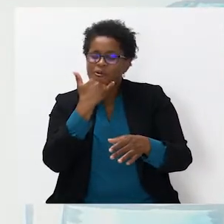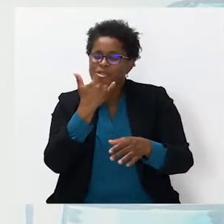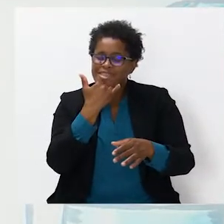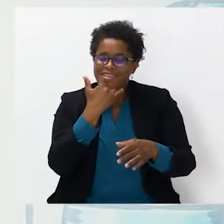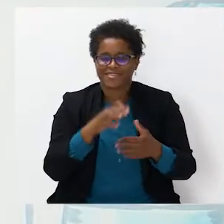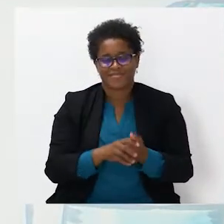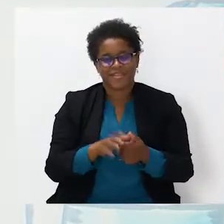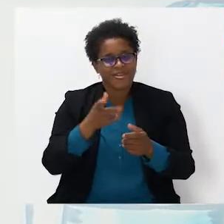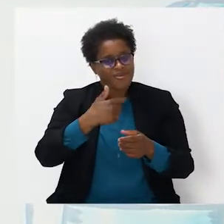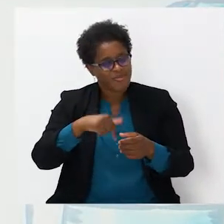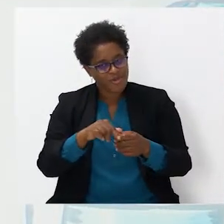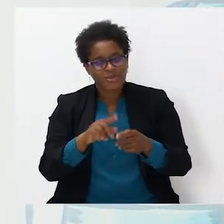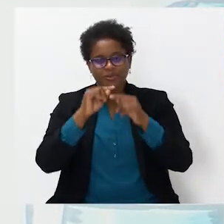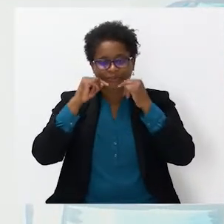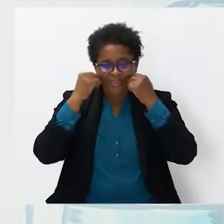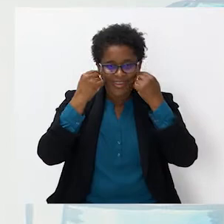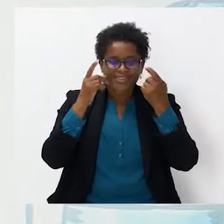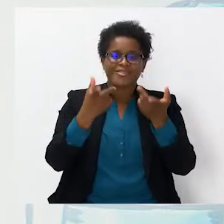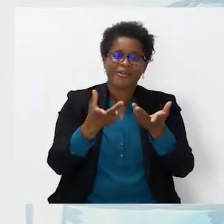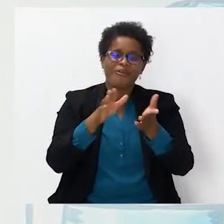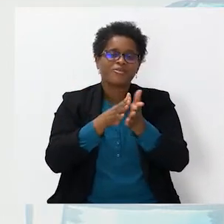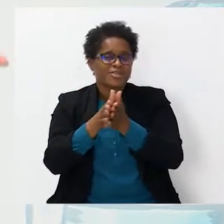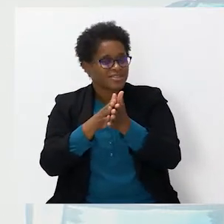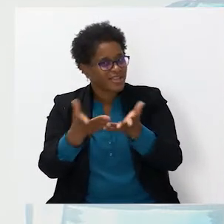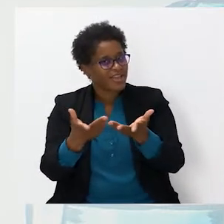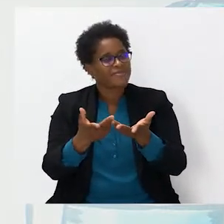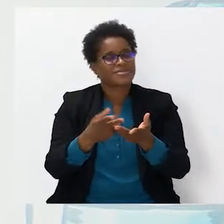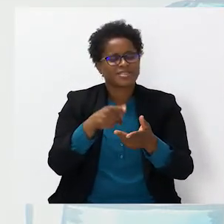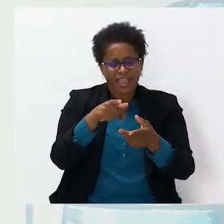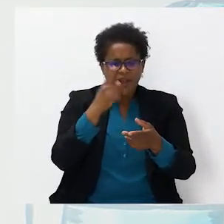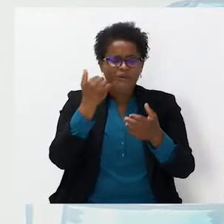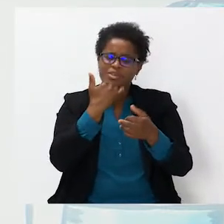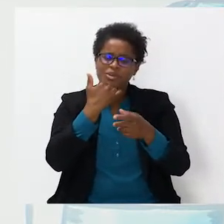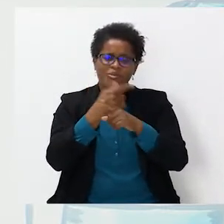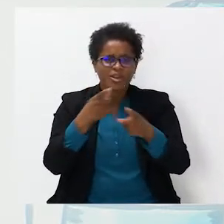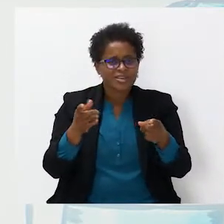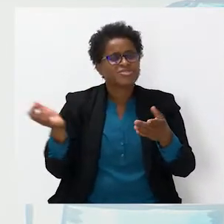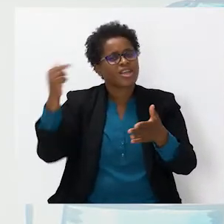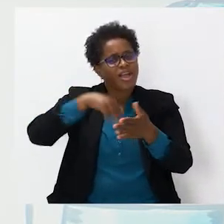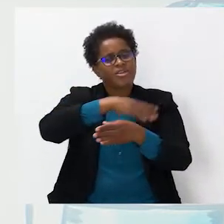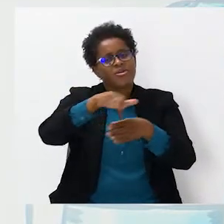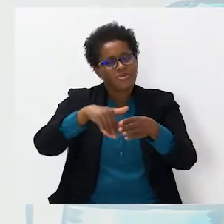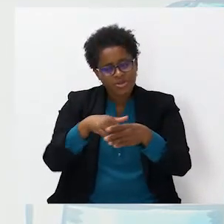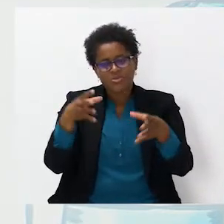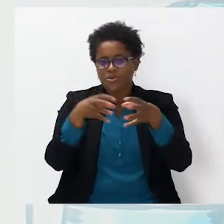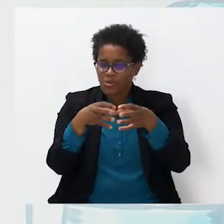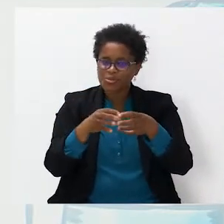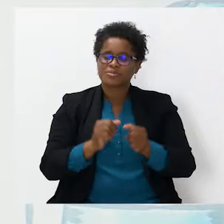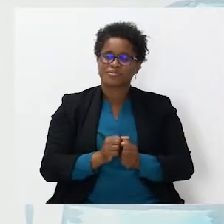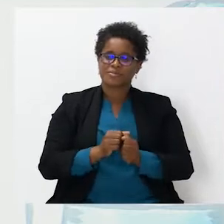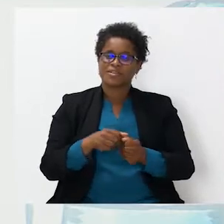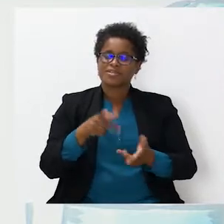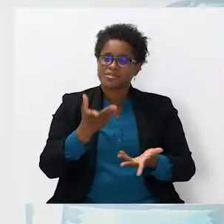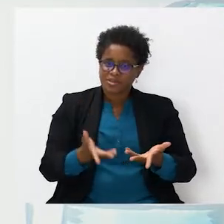contentes, nós usamos como ali, ele estava contente porque estava a fazer parte de uma comissão. Então